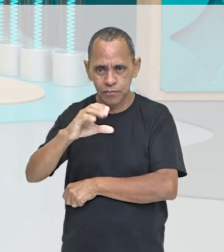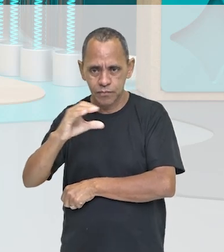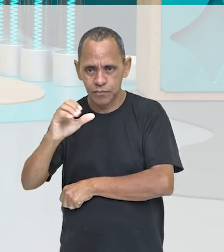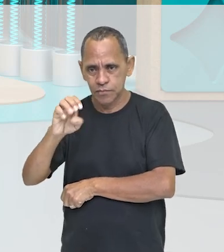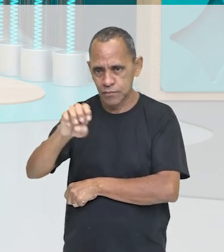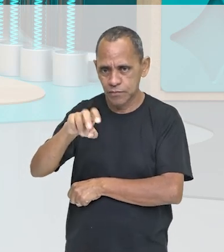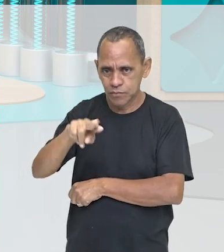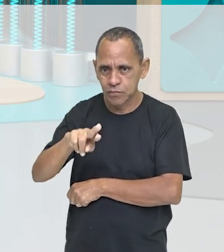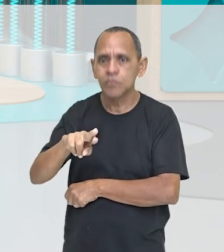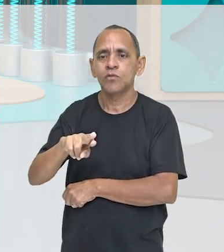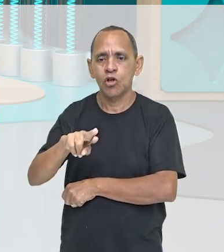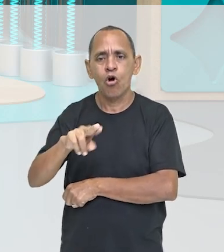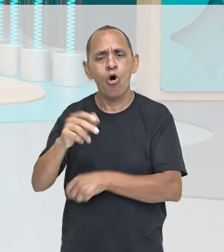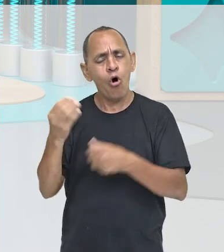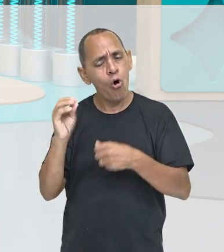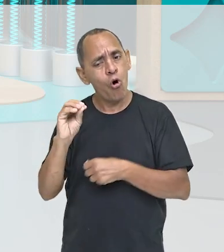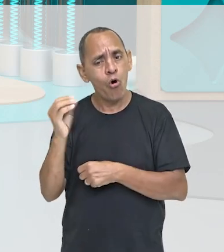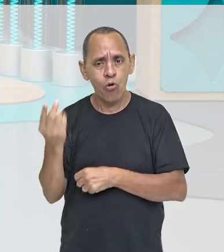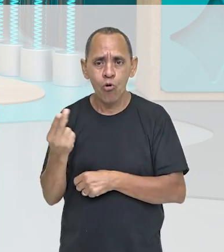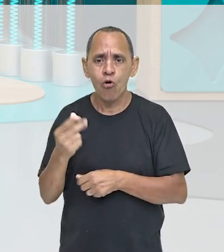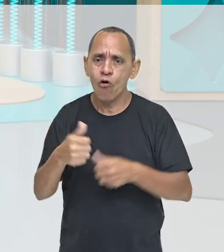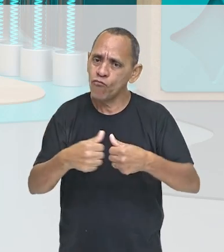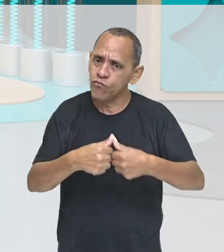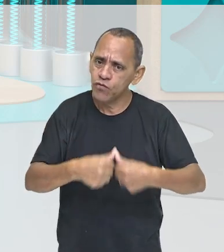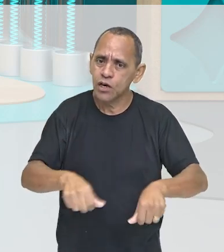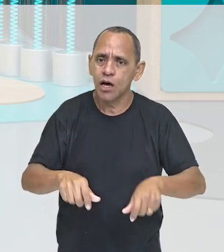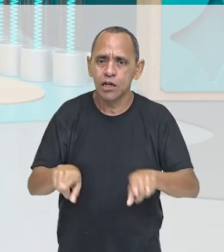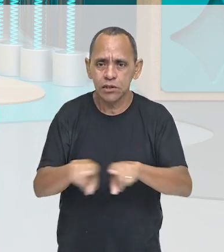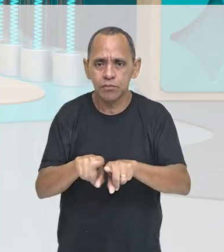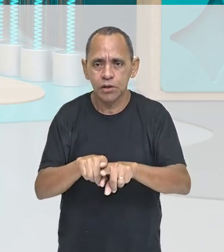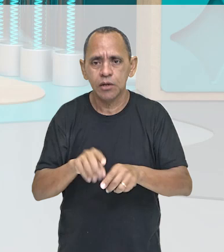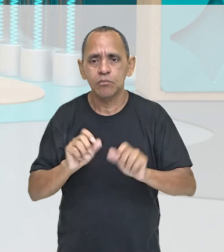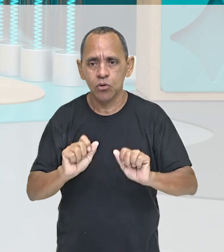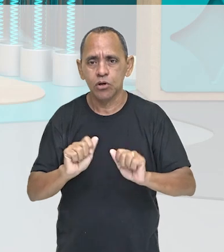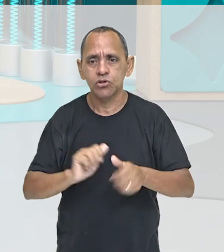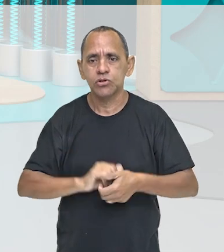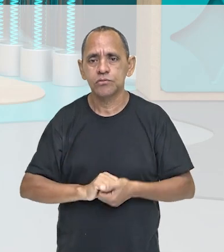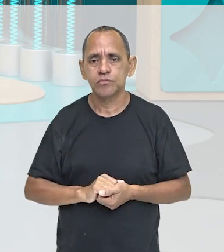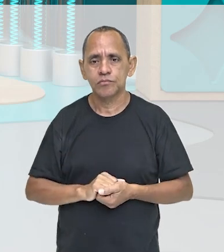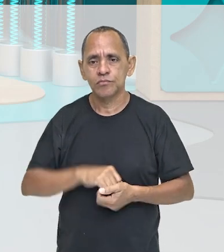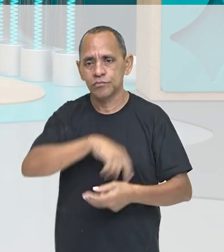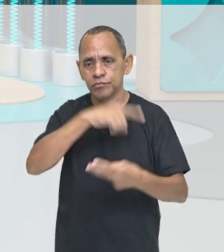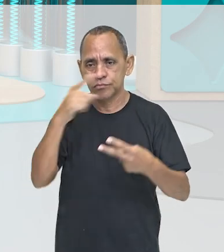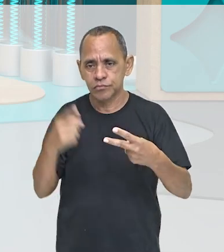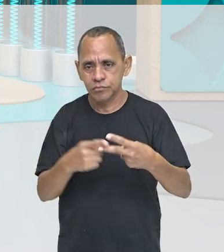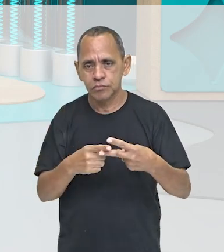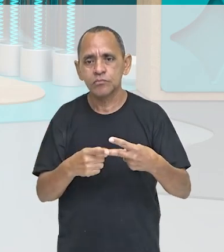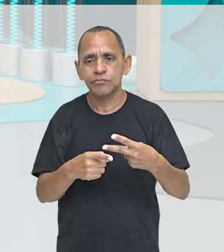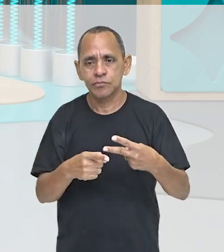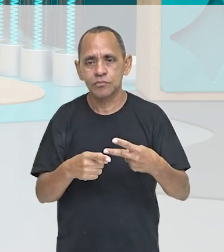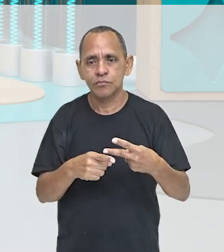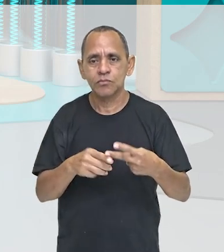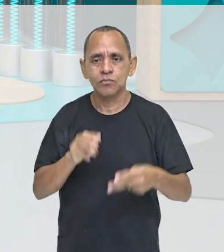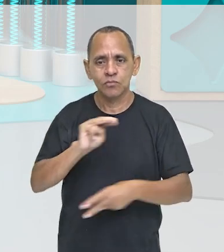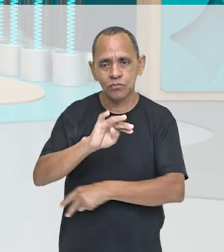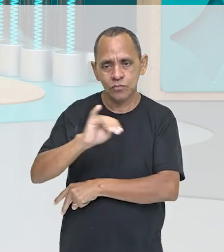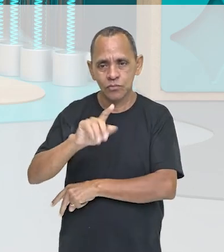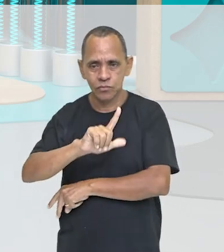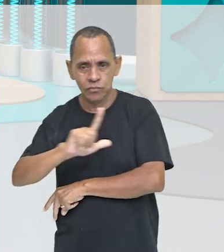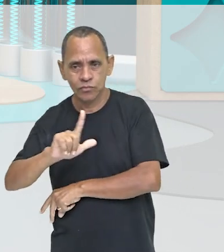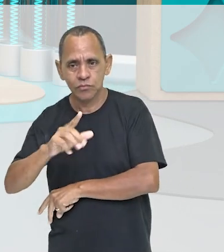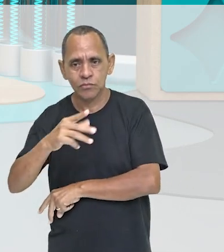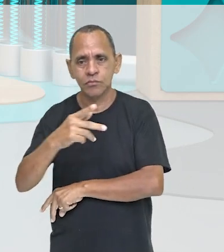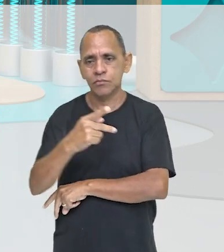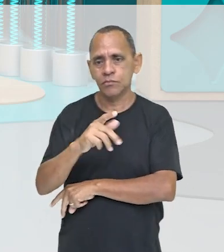se dá mediante o uso do verbo auxiliar will, ok? Outro exemplo. Will pass. Pass é passar. Will